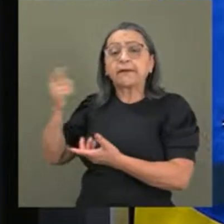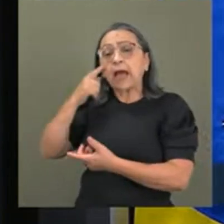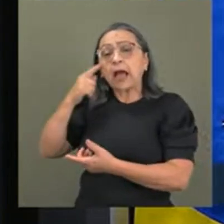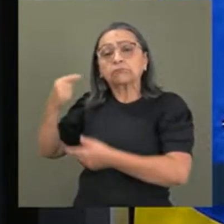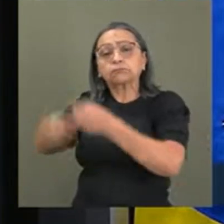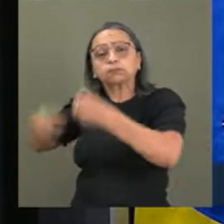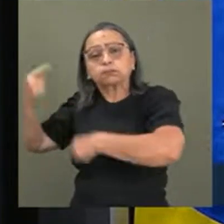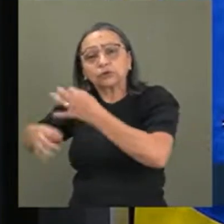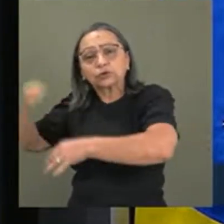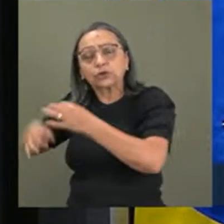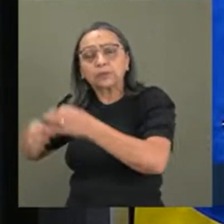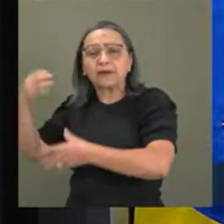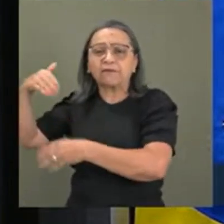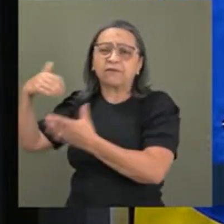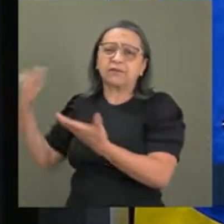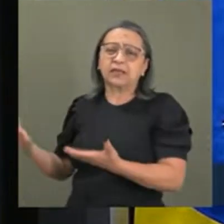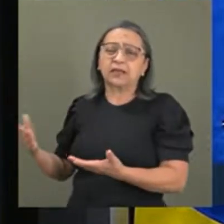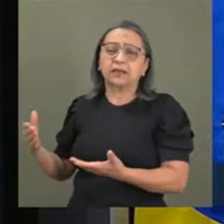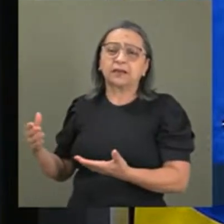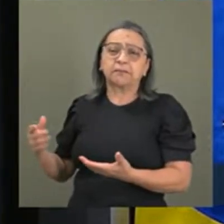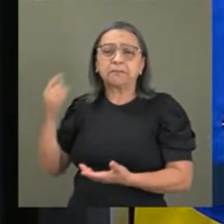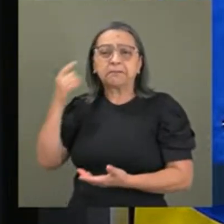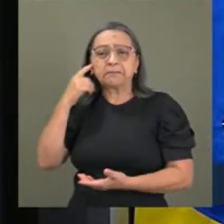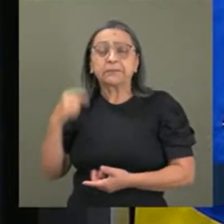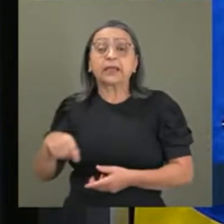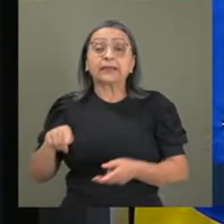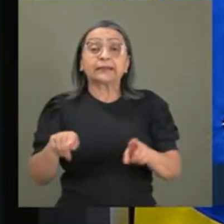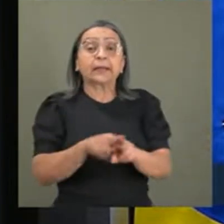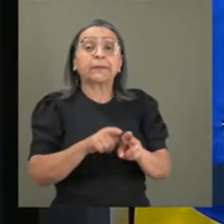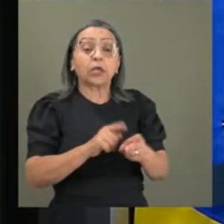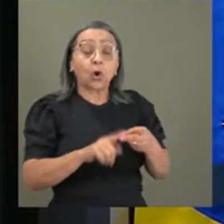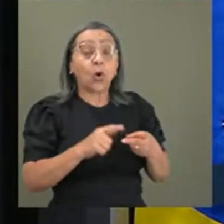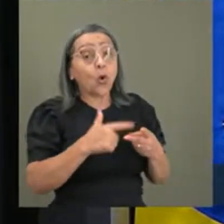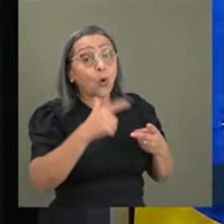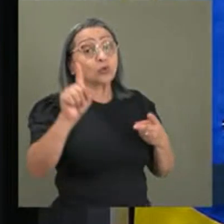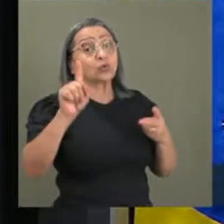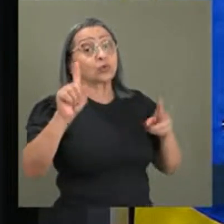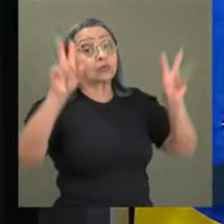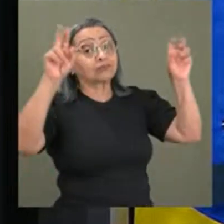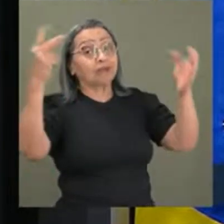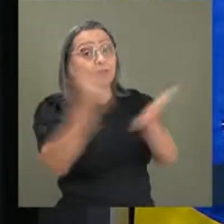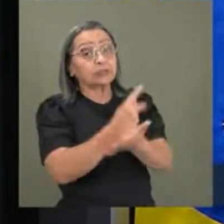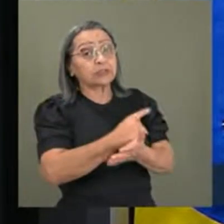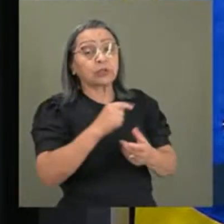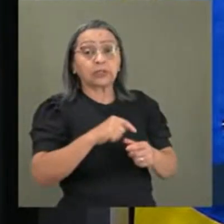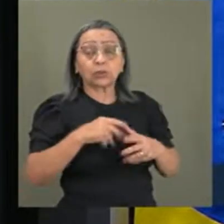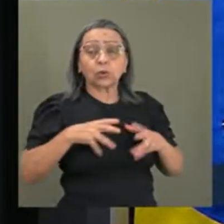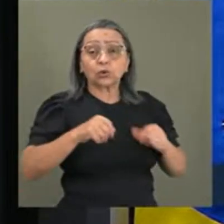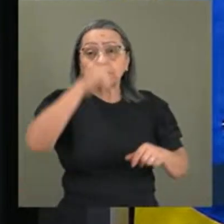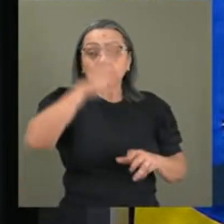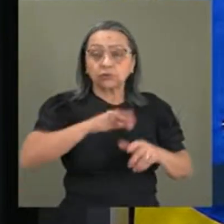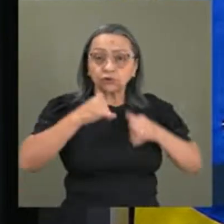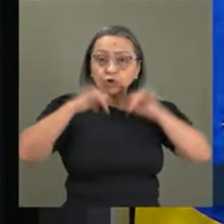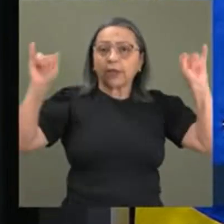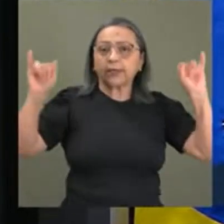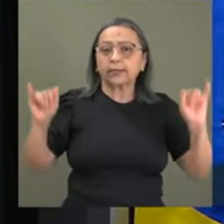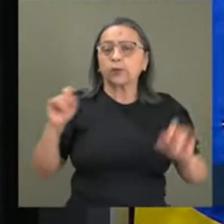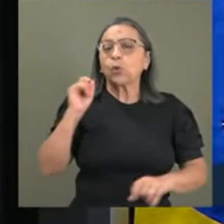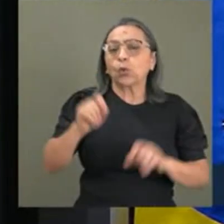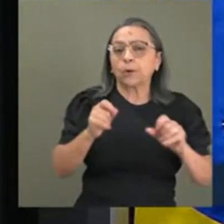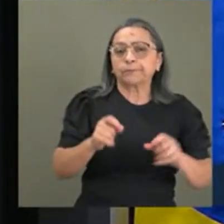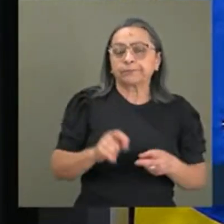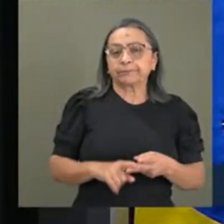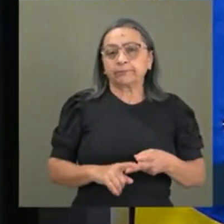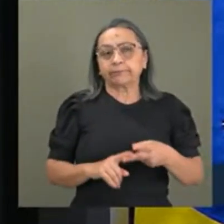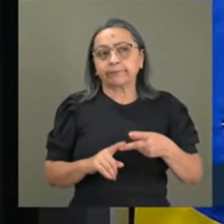tanto não é isolado que nos remete a outro caso que chocou todo o país recentemente, senador